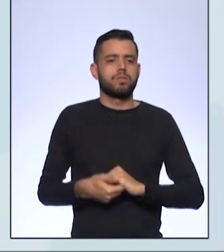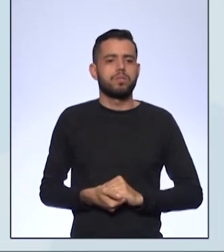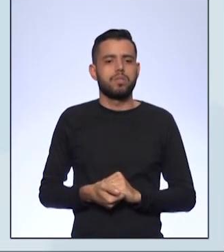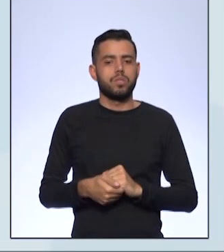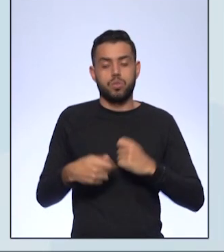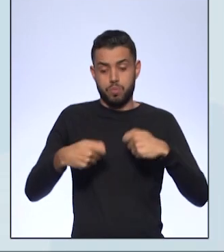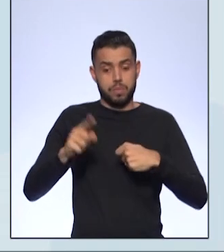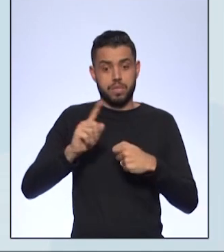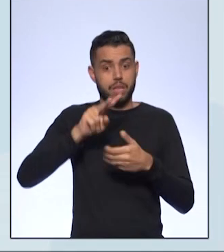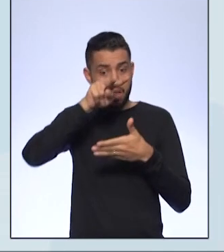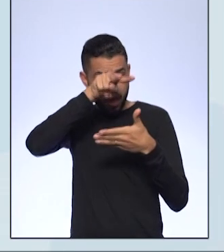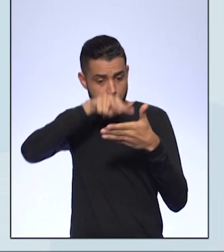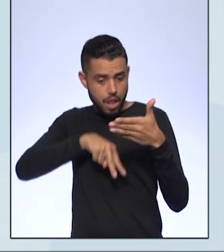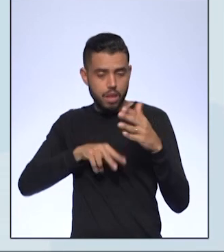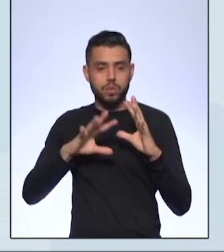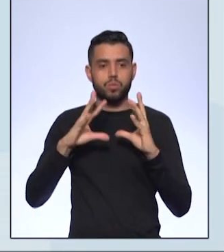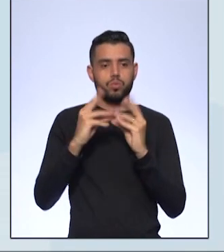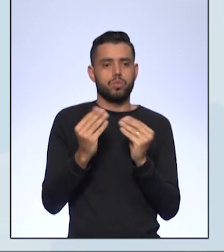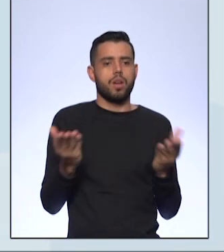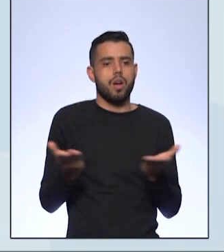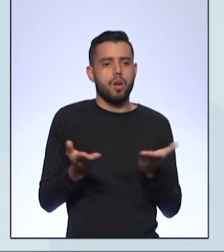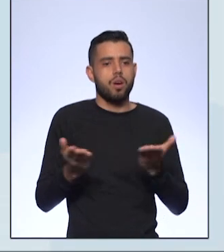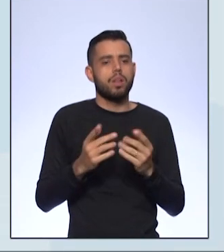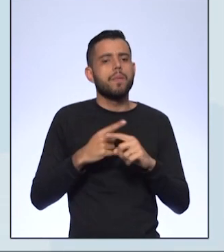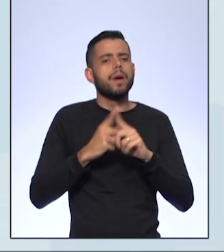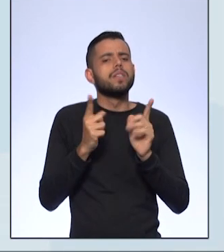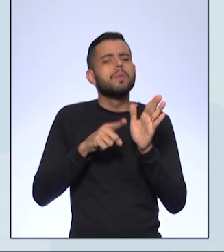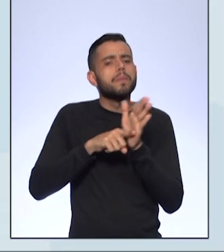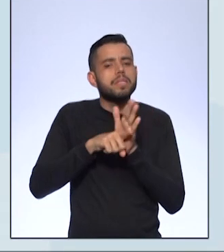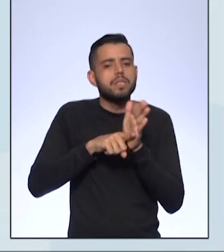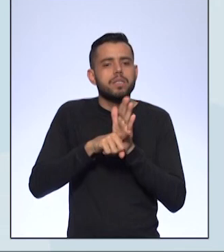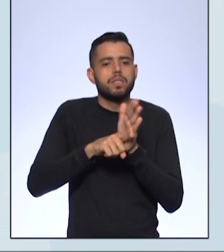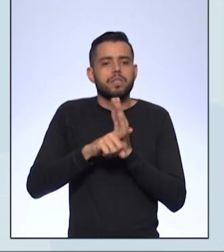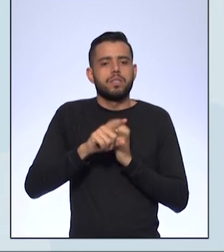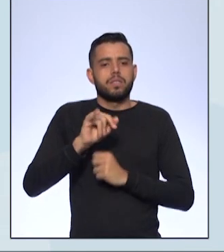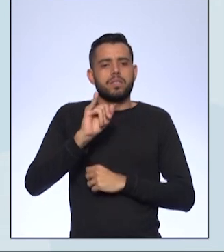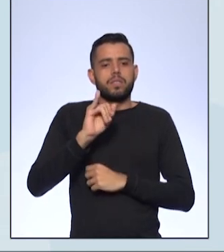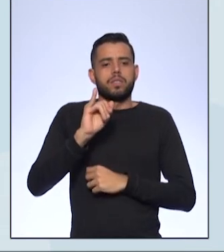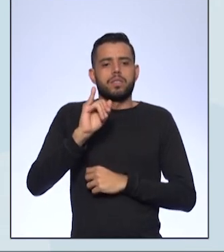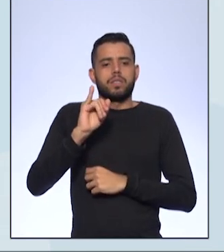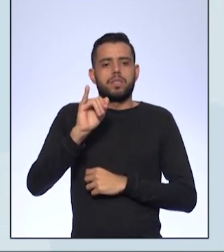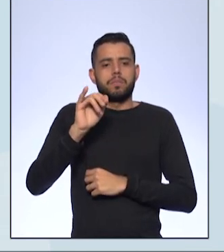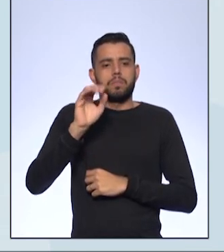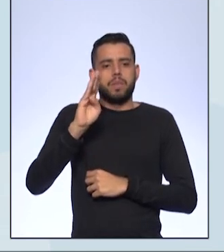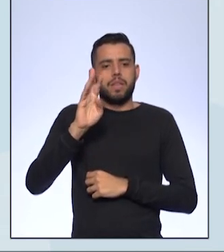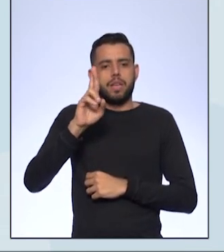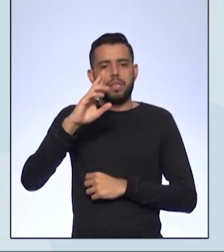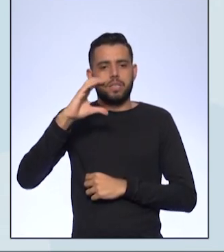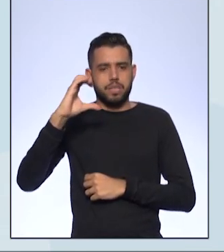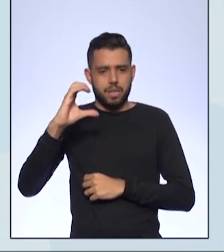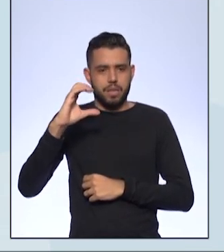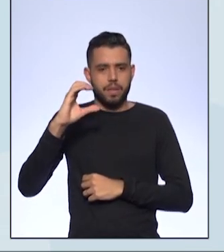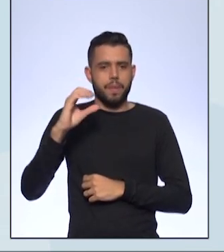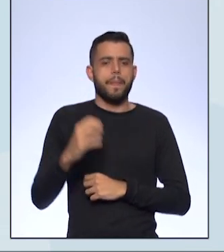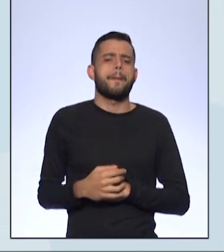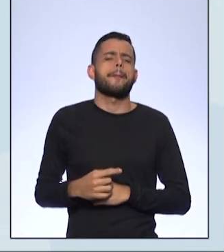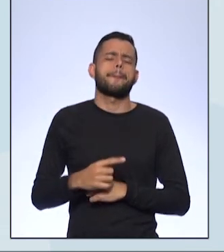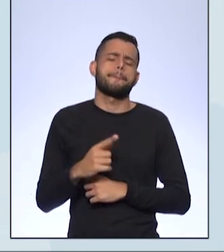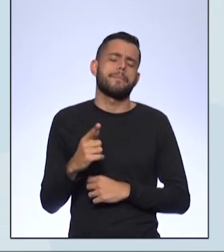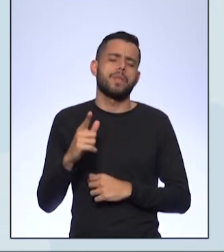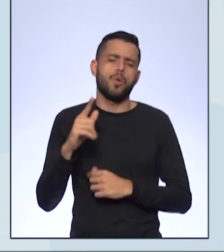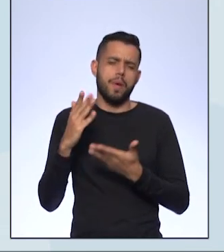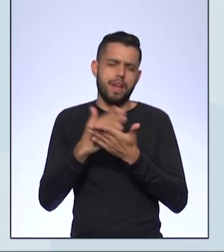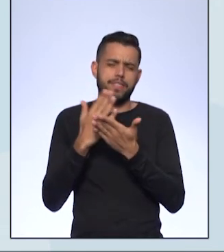tudo agora. Mas uma pesquisa do Instituto Ibero-Brasileiro, né, de relacionamento com o cliente para você S.A., que é uma revista